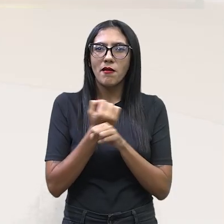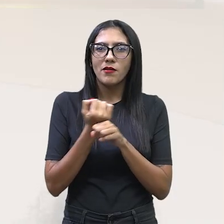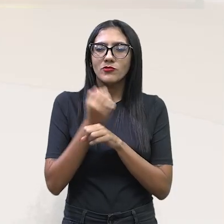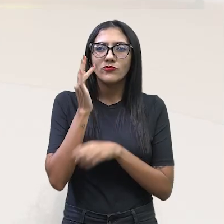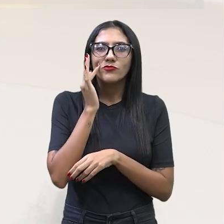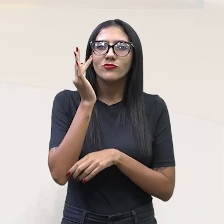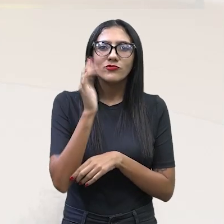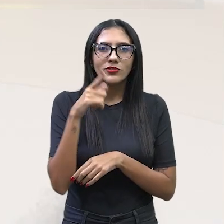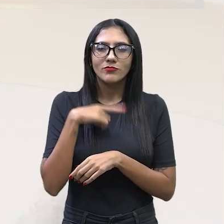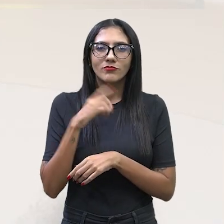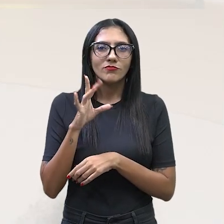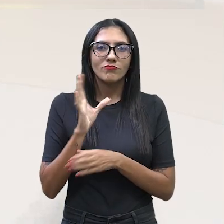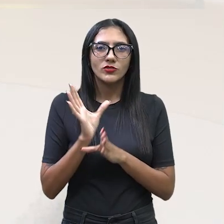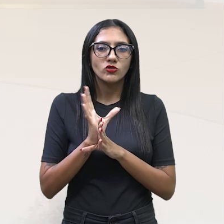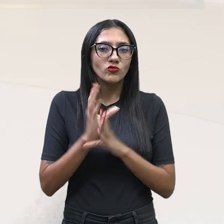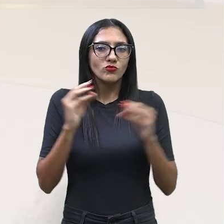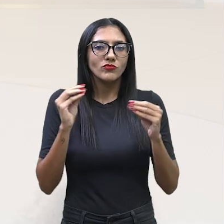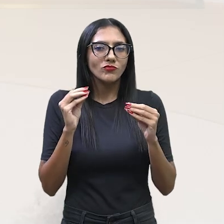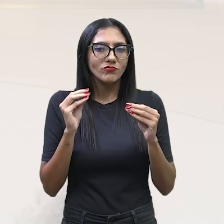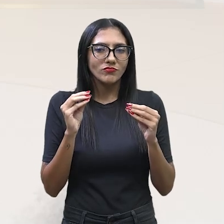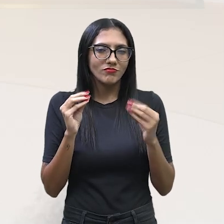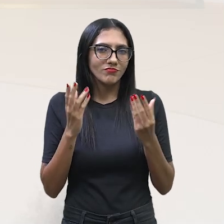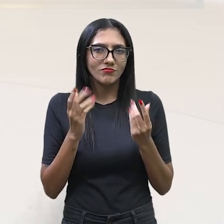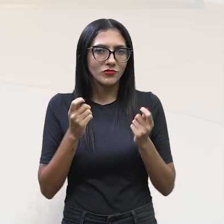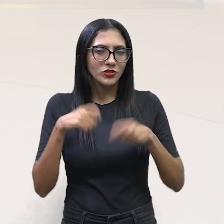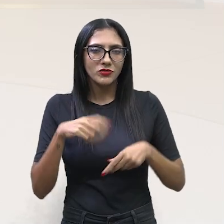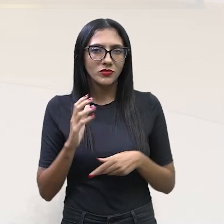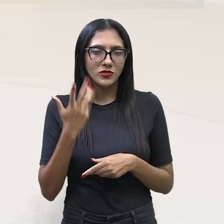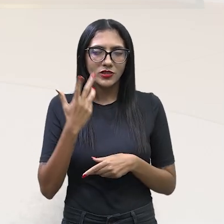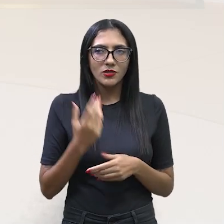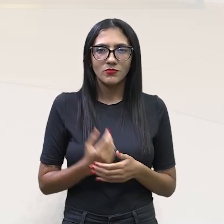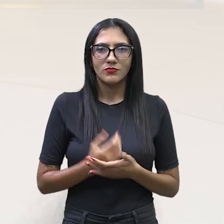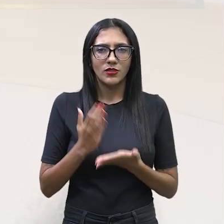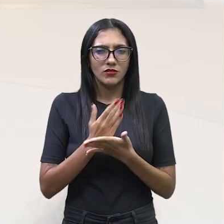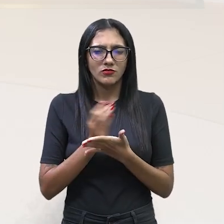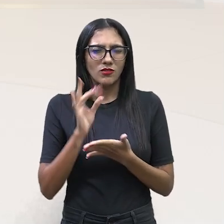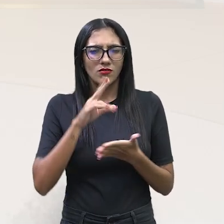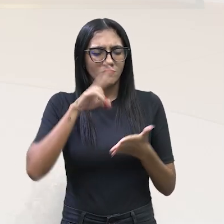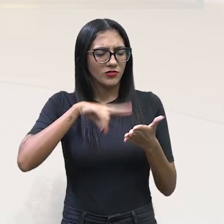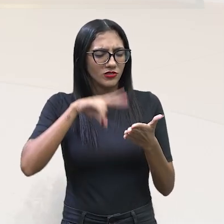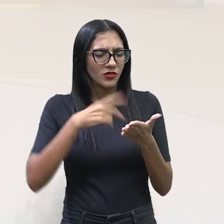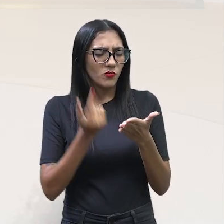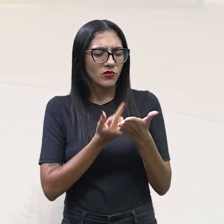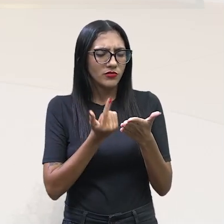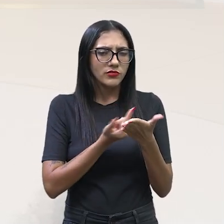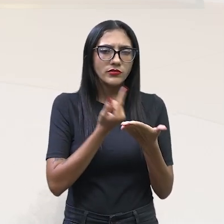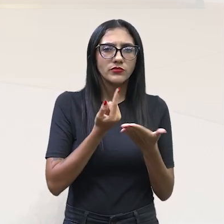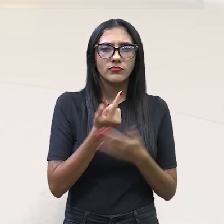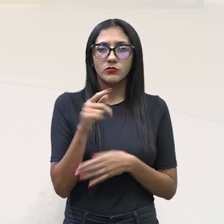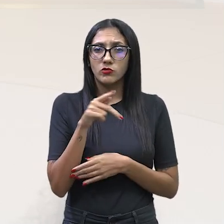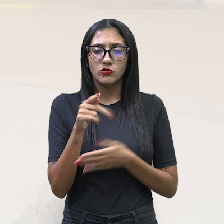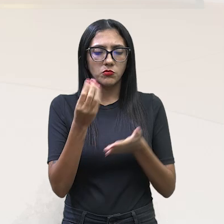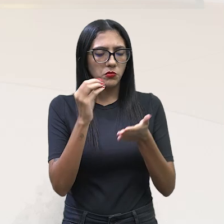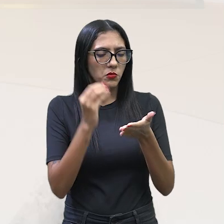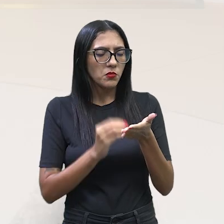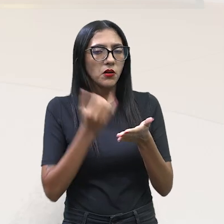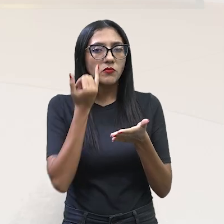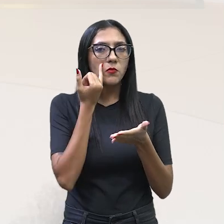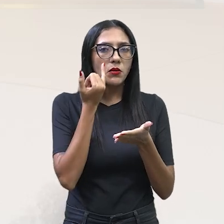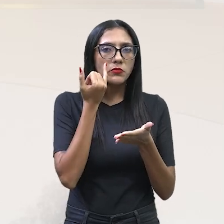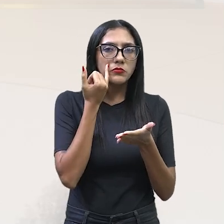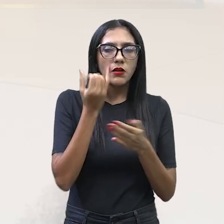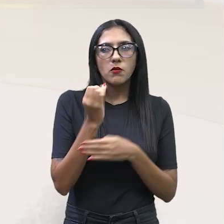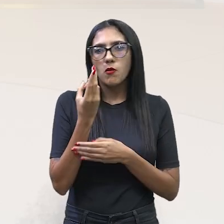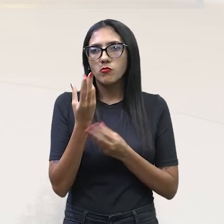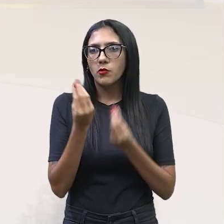vai ser somente história, né? Pode ter aí no livro somente o registro dela, um professor pode estar colocando também numa aula